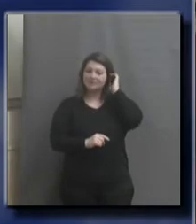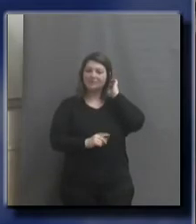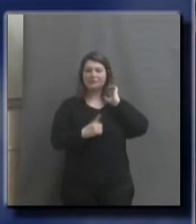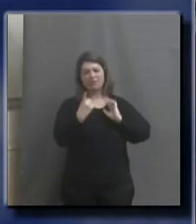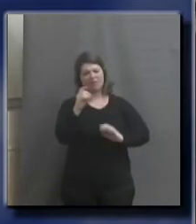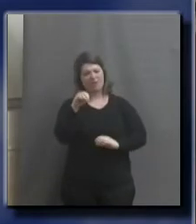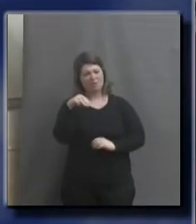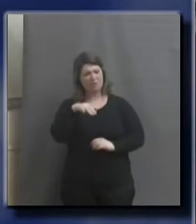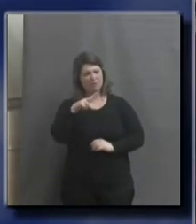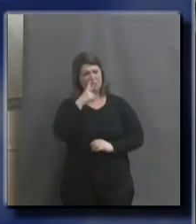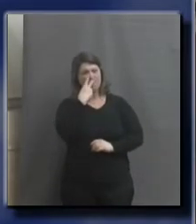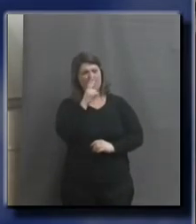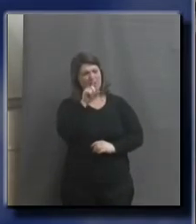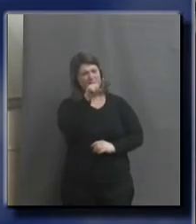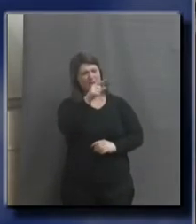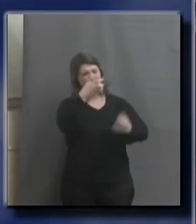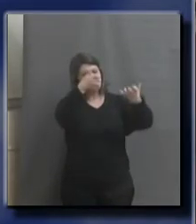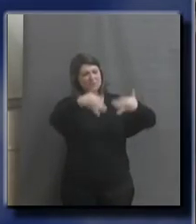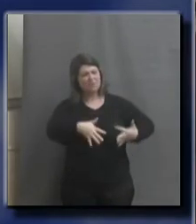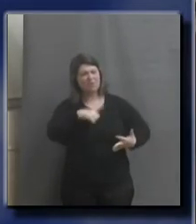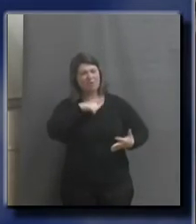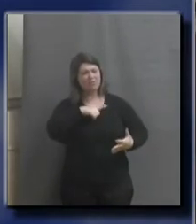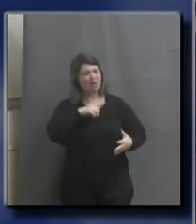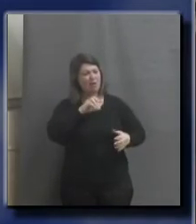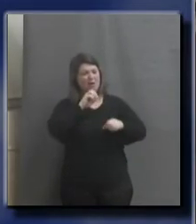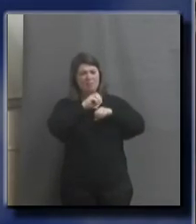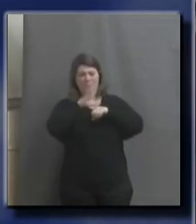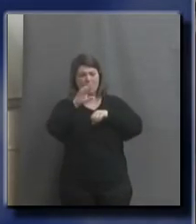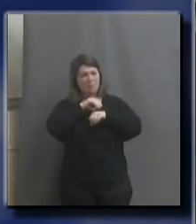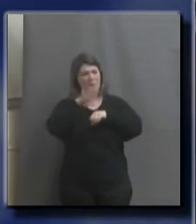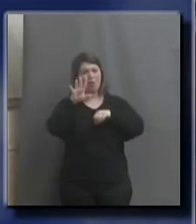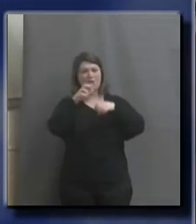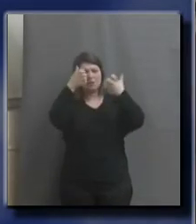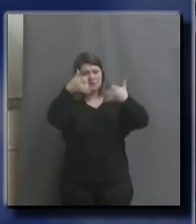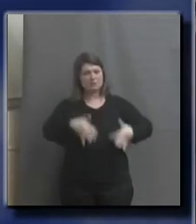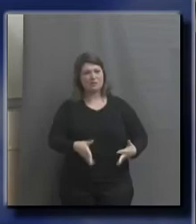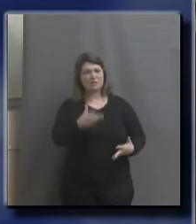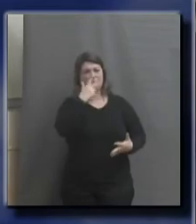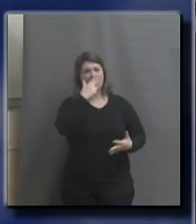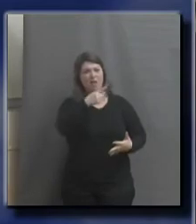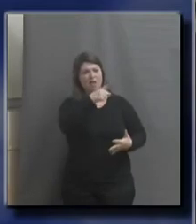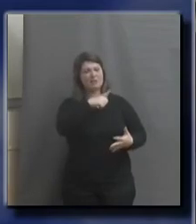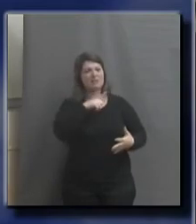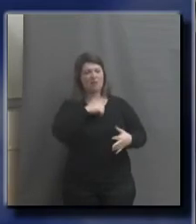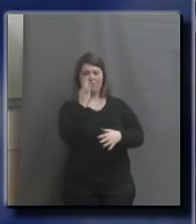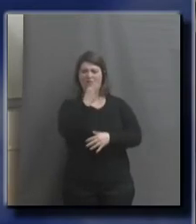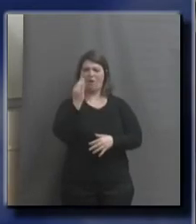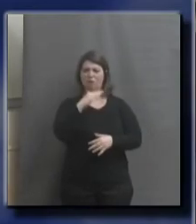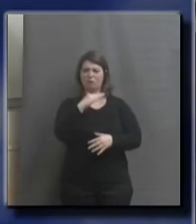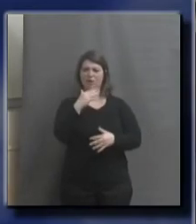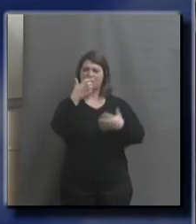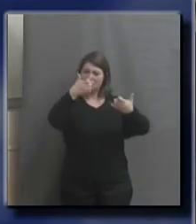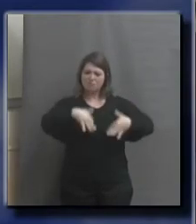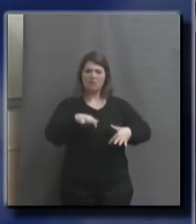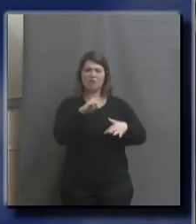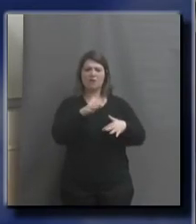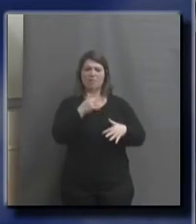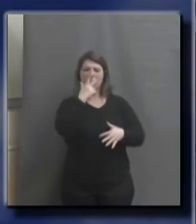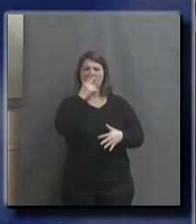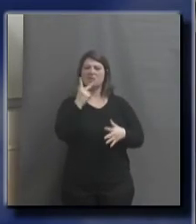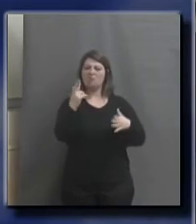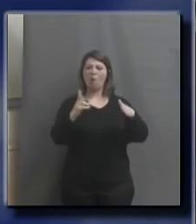É um bombardeio de propagandas de instituições de ensino superior. Parece que está numa